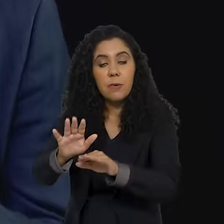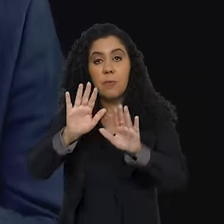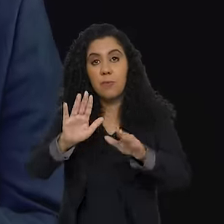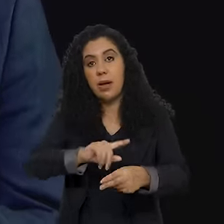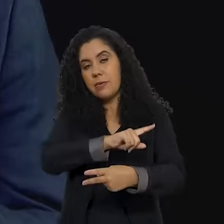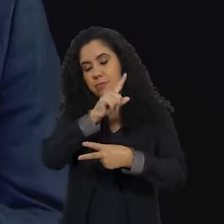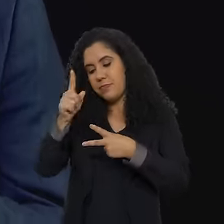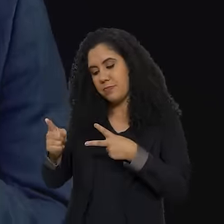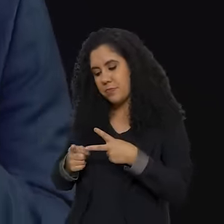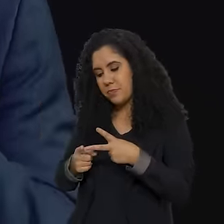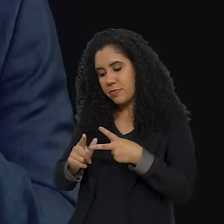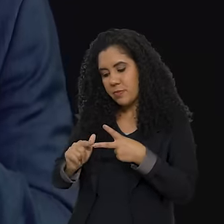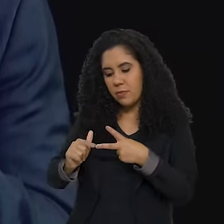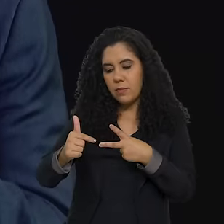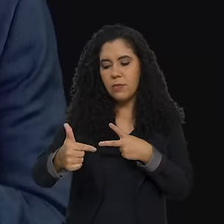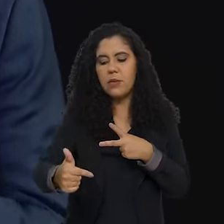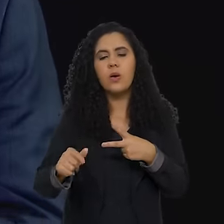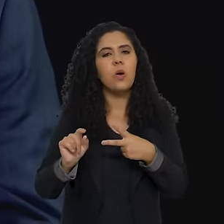frente, a gente está